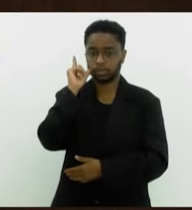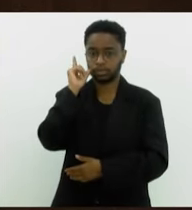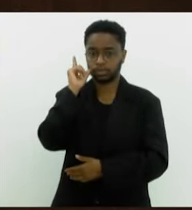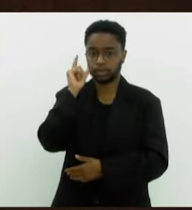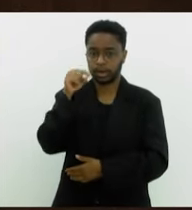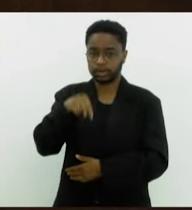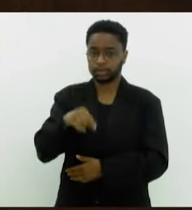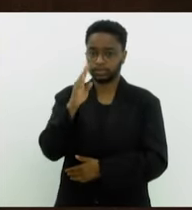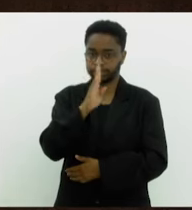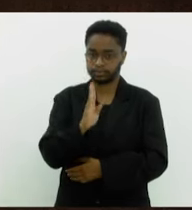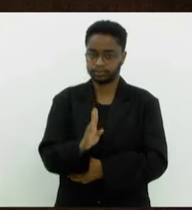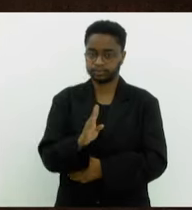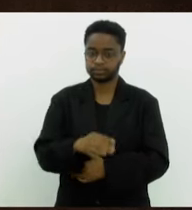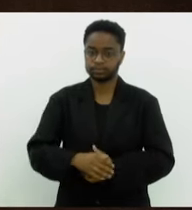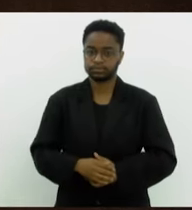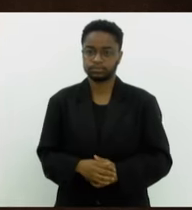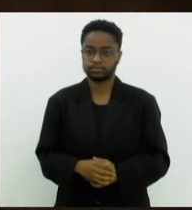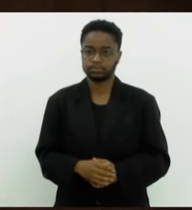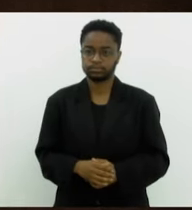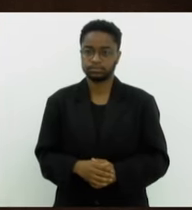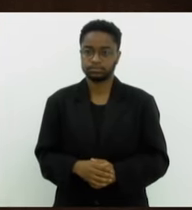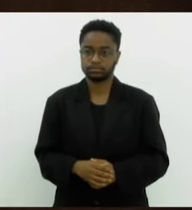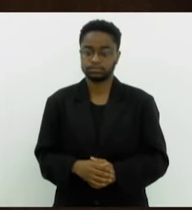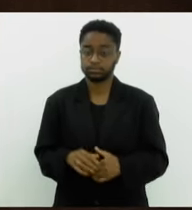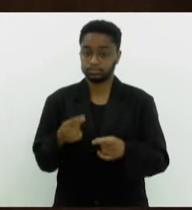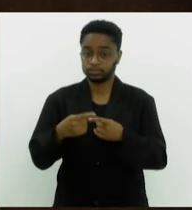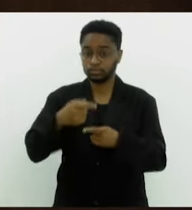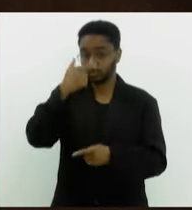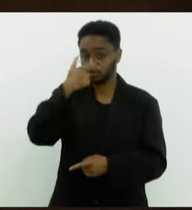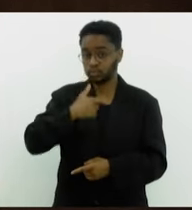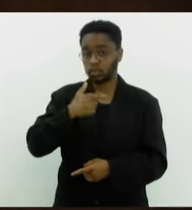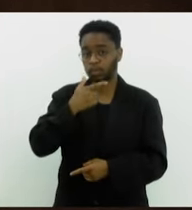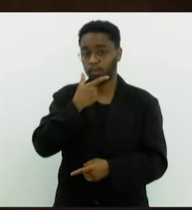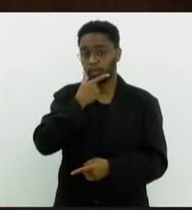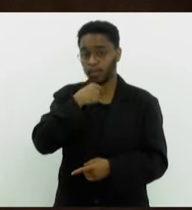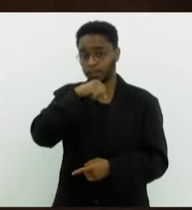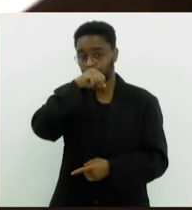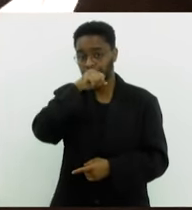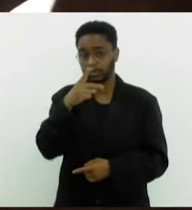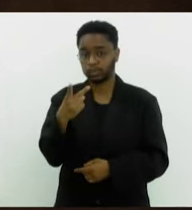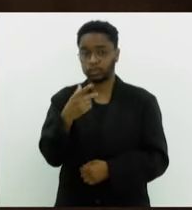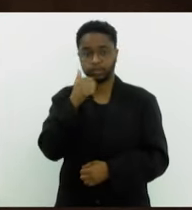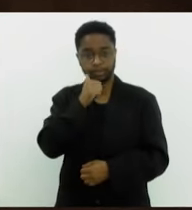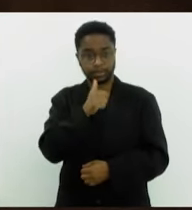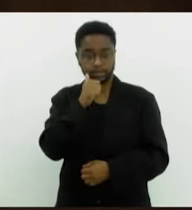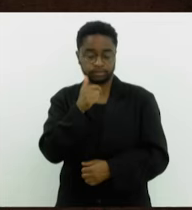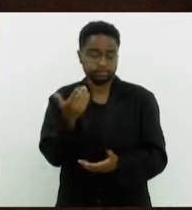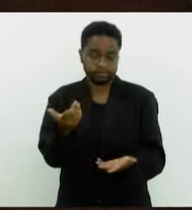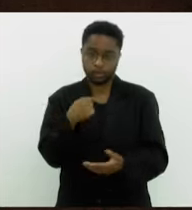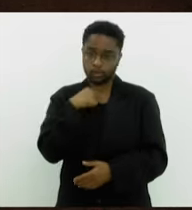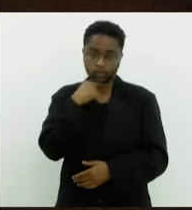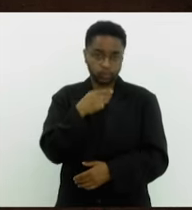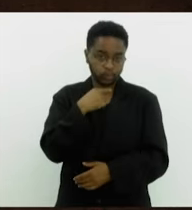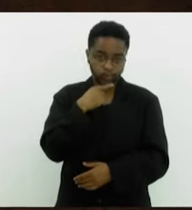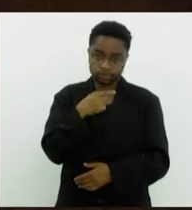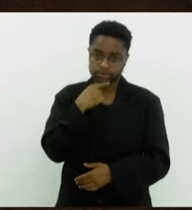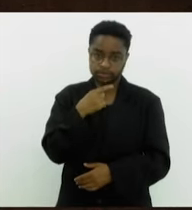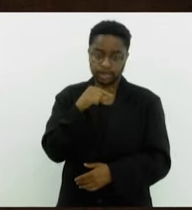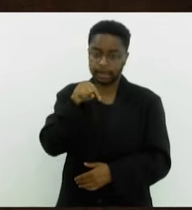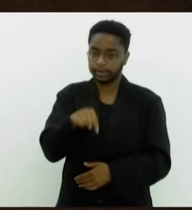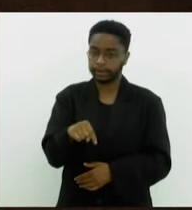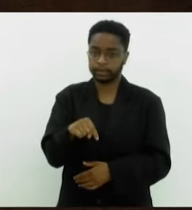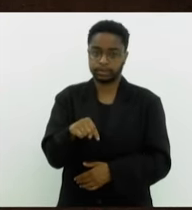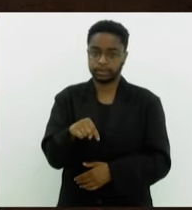nosso país. Como pai de duas meninas, eu não vou conseguir, não tem como eu ser do Parlamento